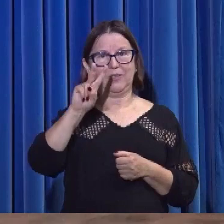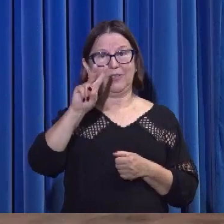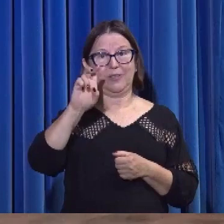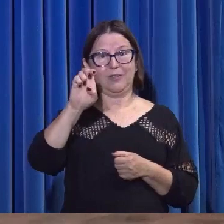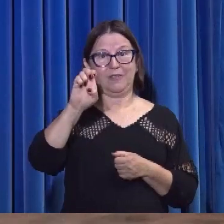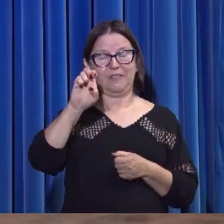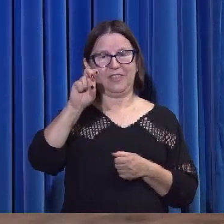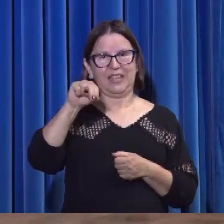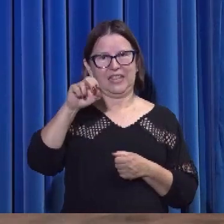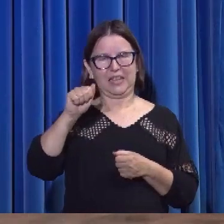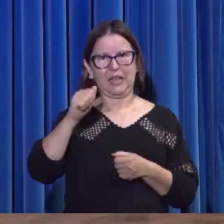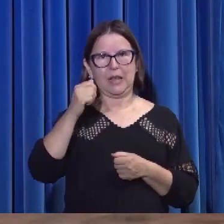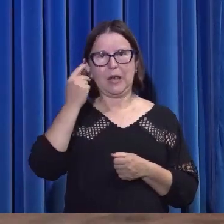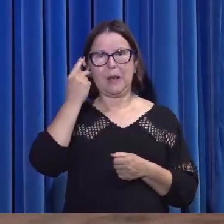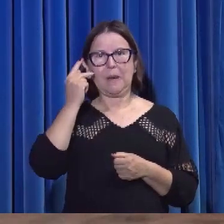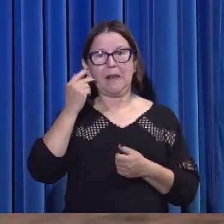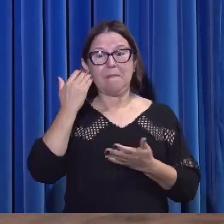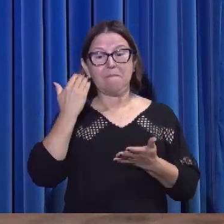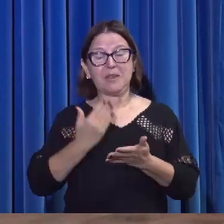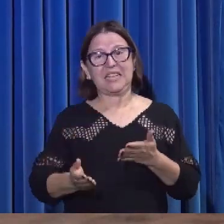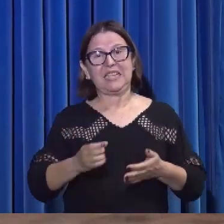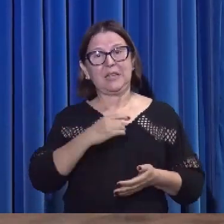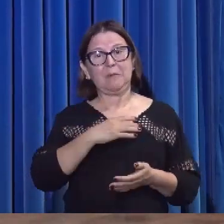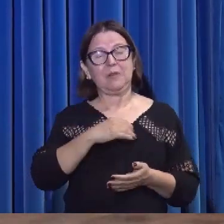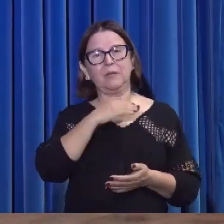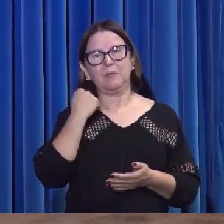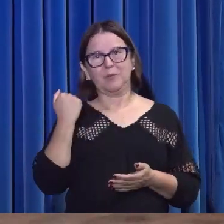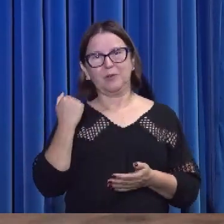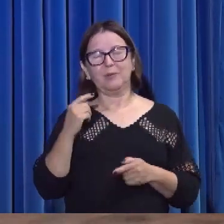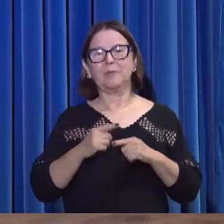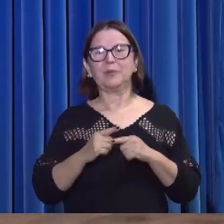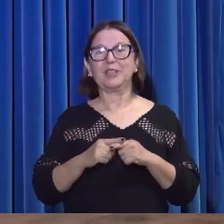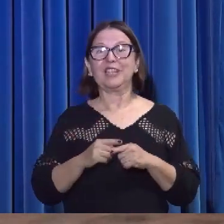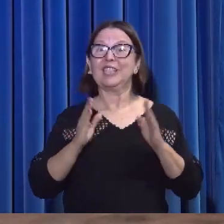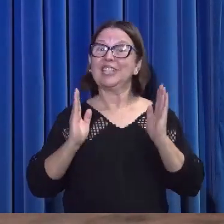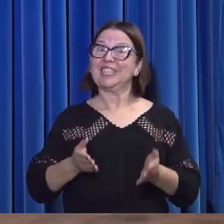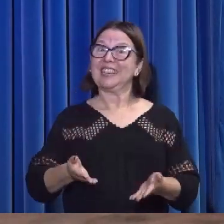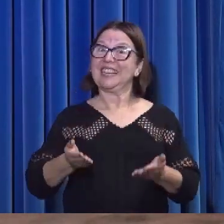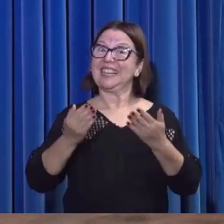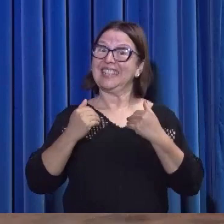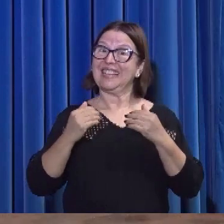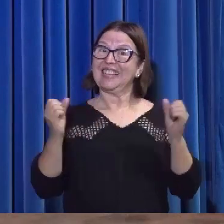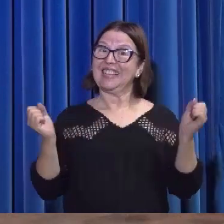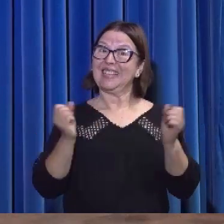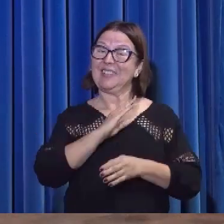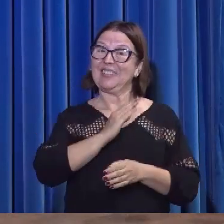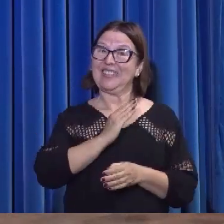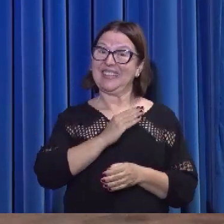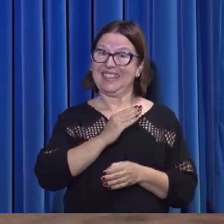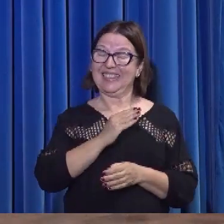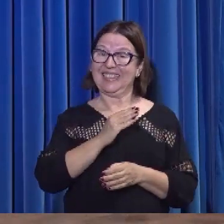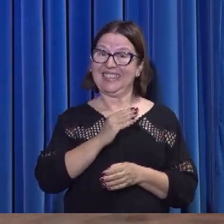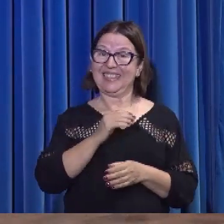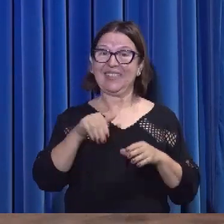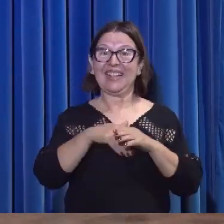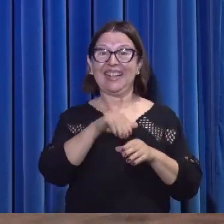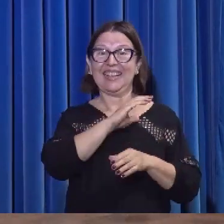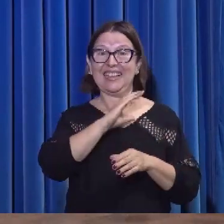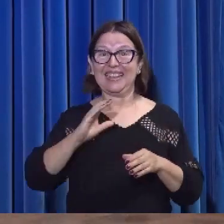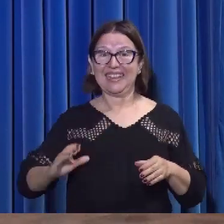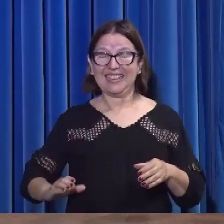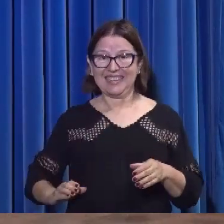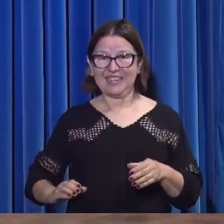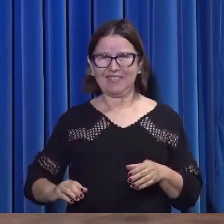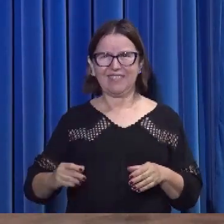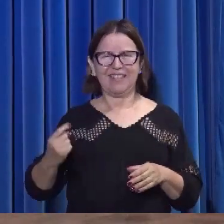Eu não tenho que fazer isso para ganhar um novo coração. Eu já ganhei um novo coração em Cristo Jesus na cruz há 2000 anos atrás. Eu só